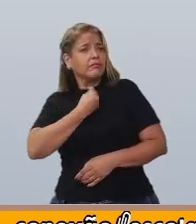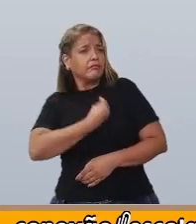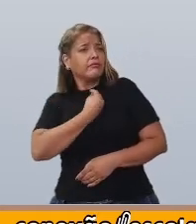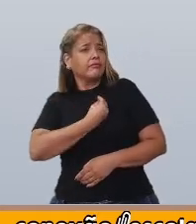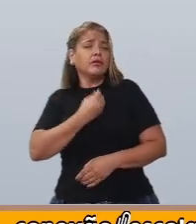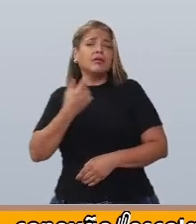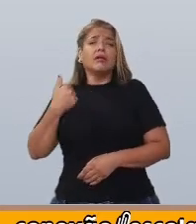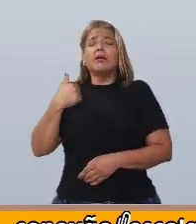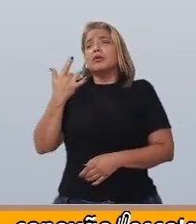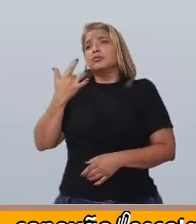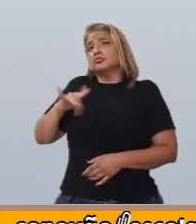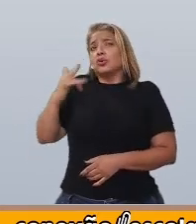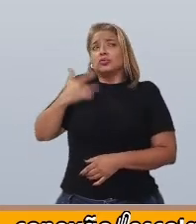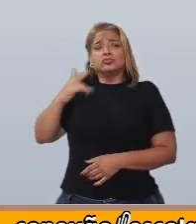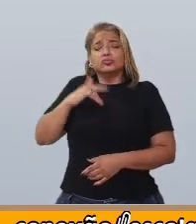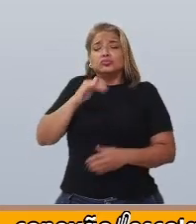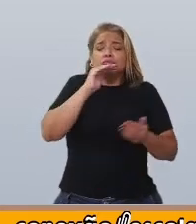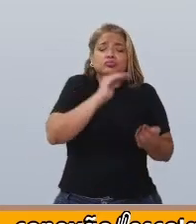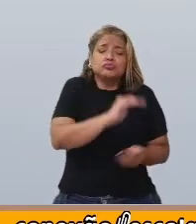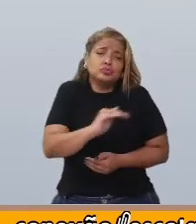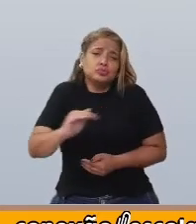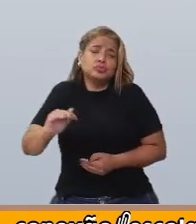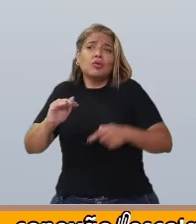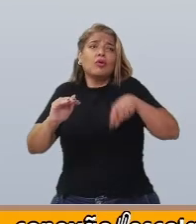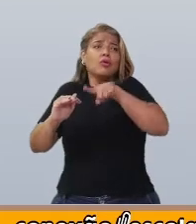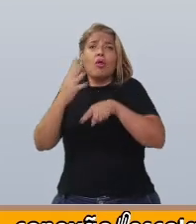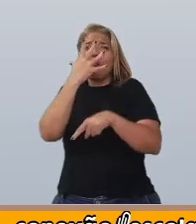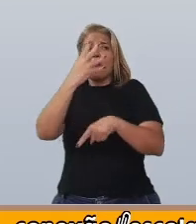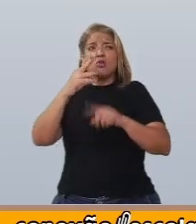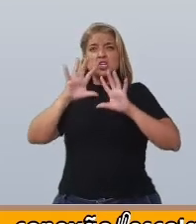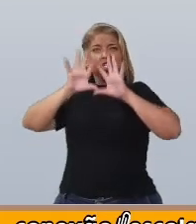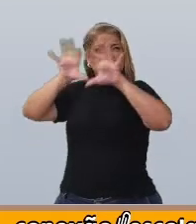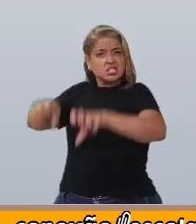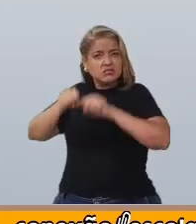pobres pequenos que o lobo devorou?